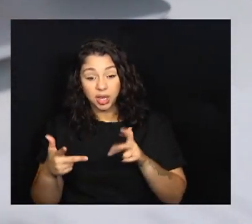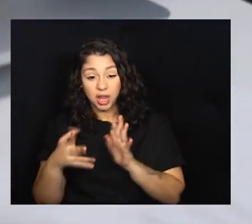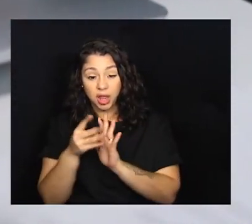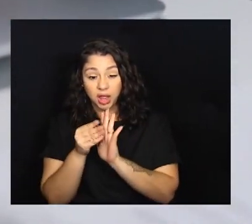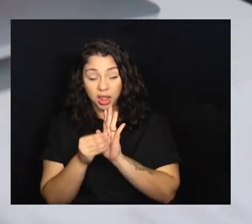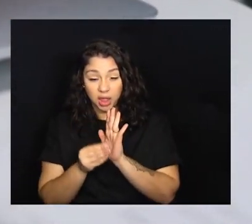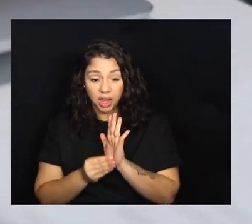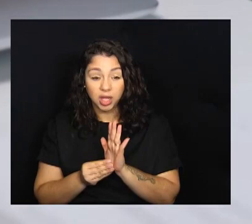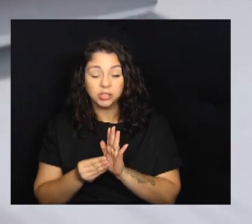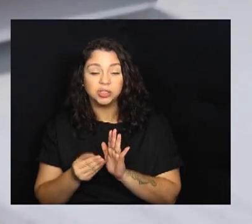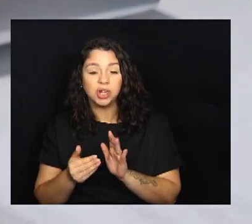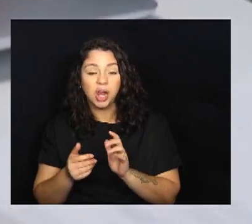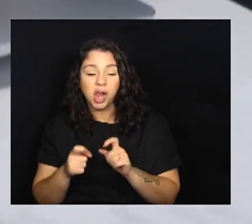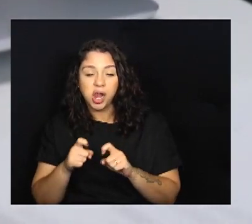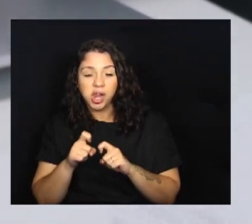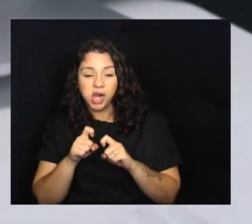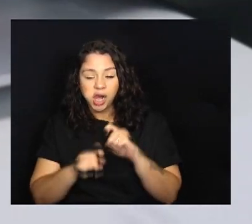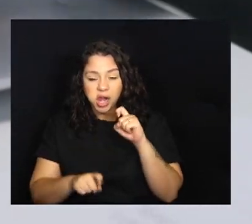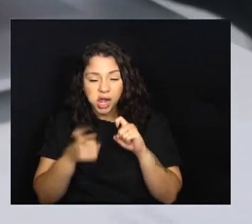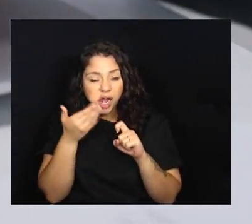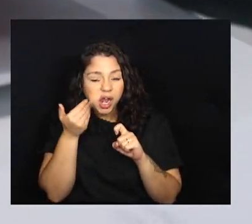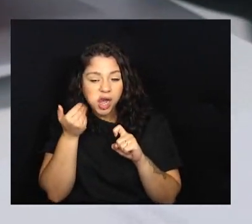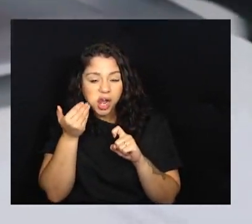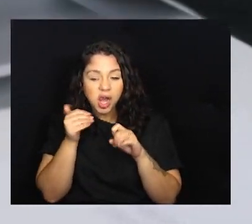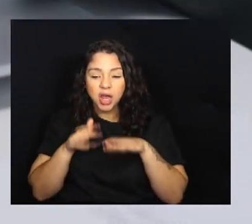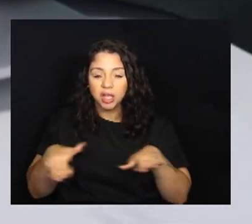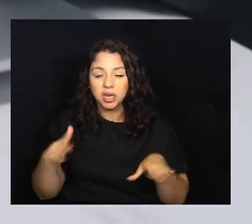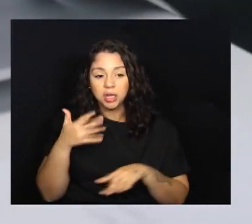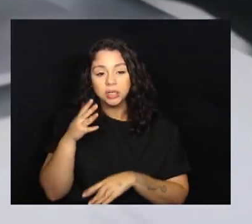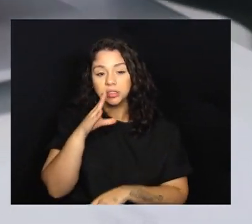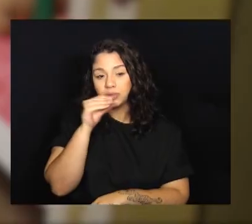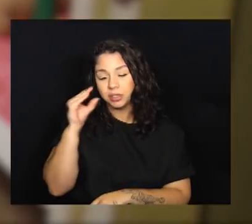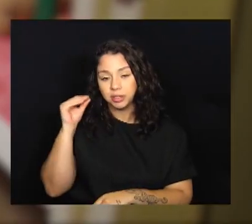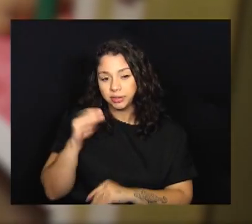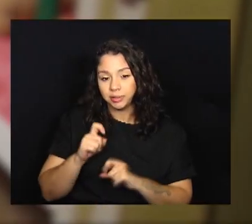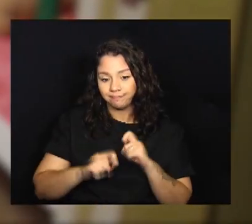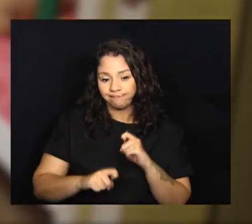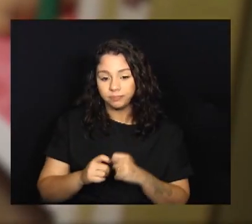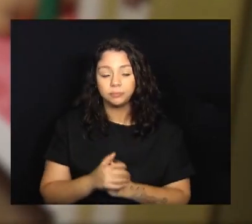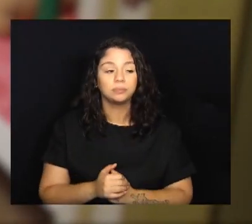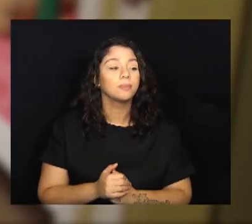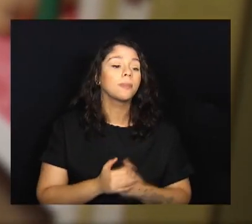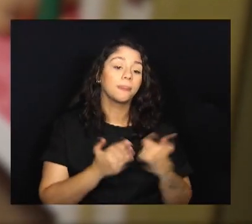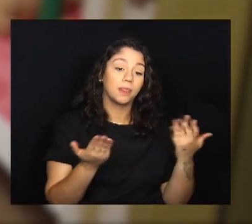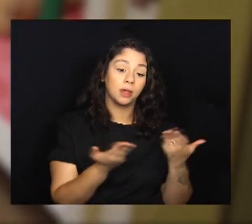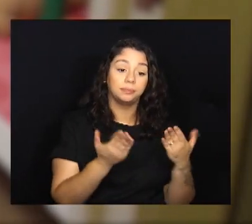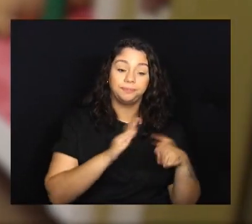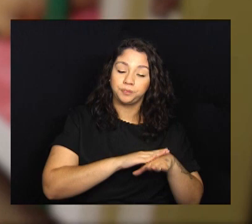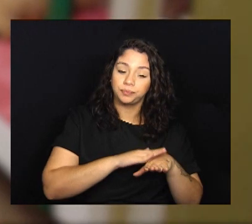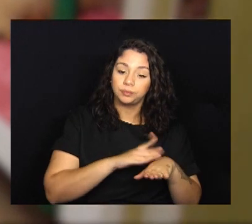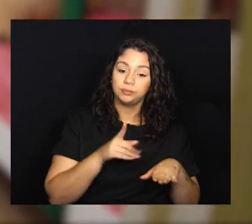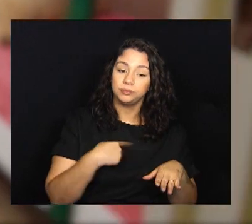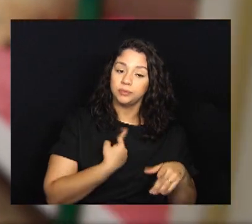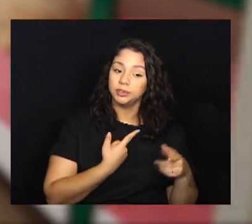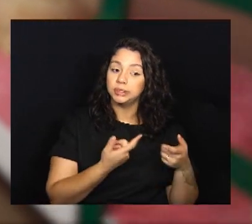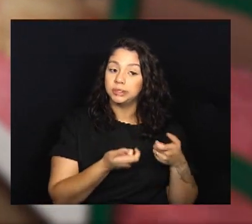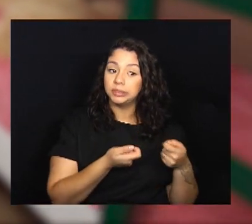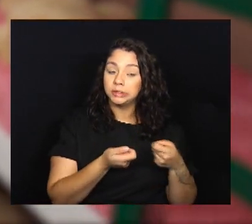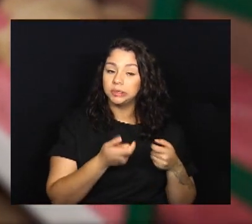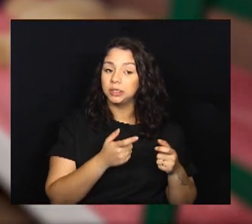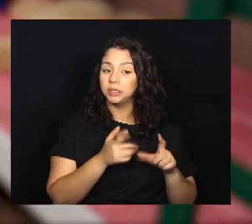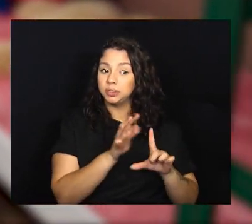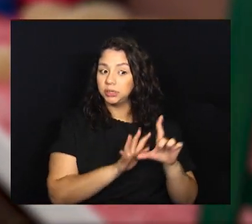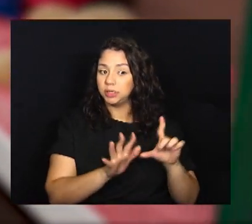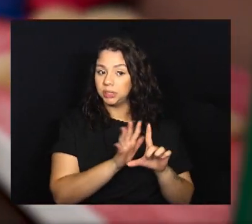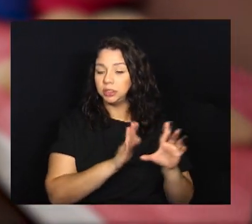abuso sexual envolvendo crianças e adolescentes. Então, uma coisa que é feita, e hoje a gente está lidando muito com isso, é reconhecer cenas.